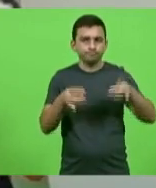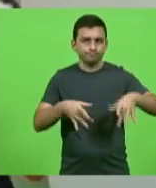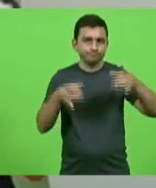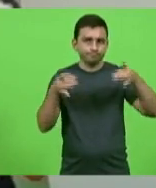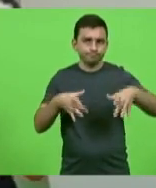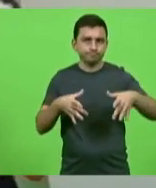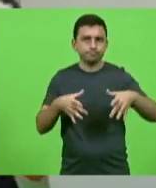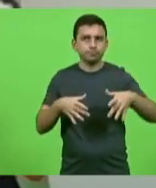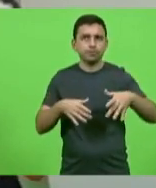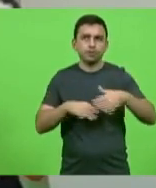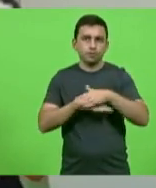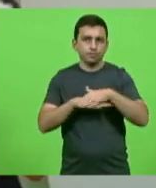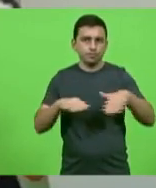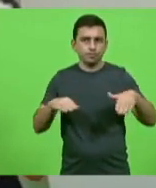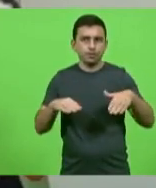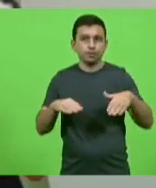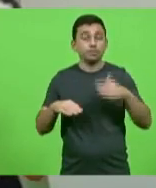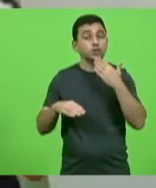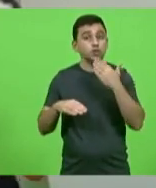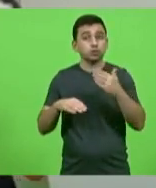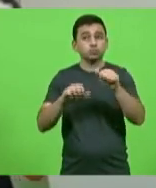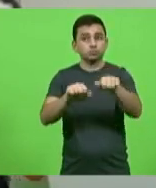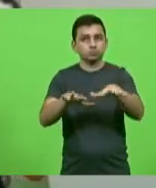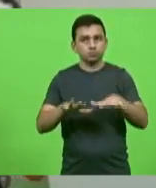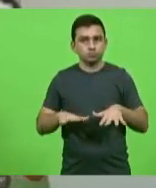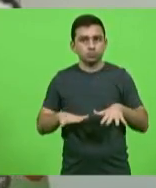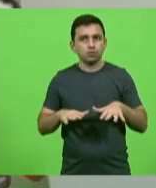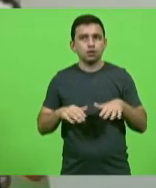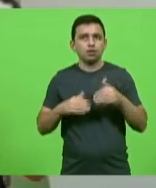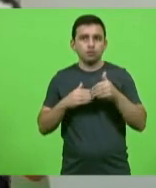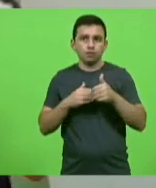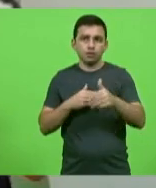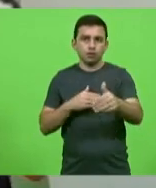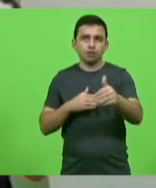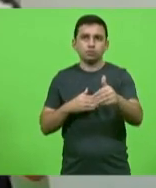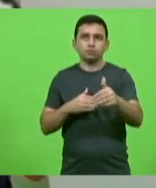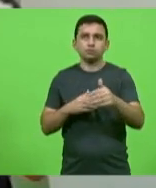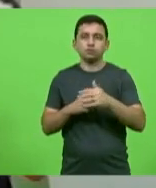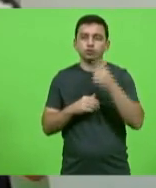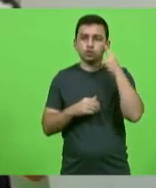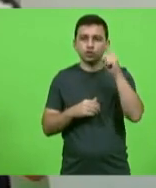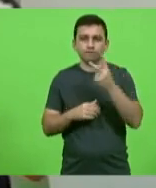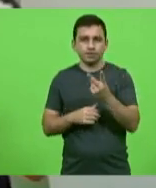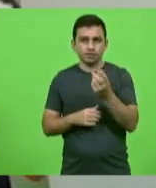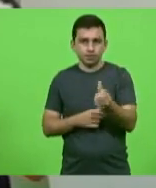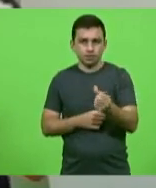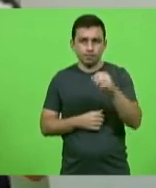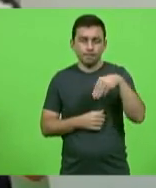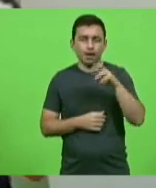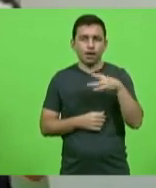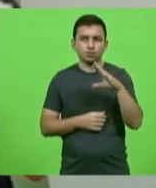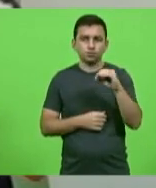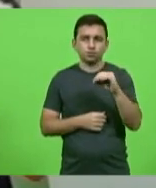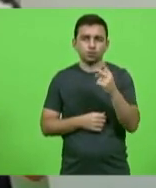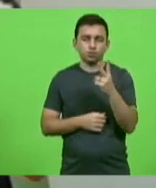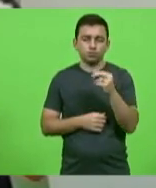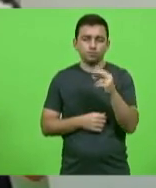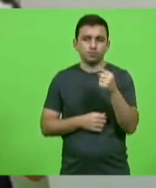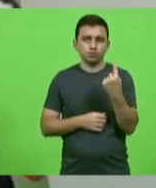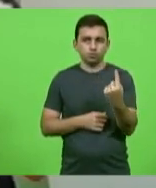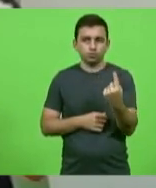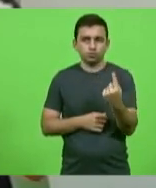signatários e designando a seção de redação sobre o recebimento da acusação para o dia vinte e seis de março 2013